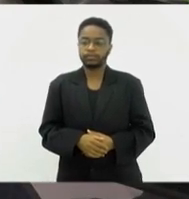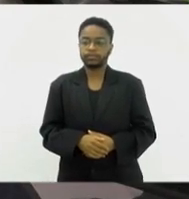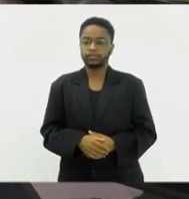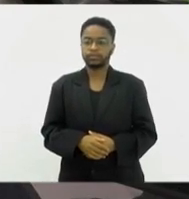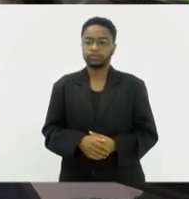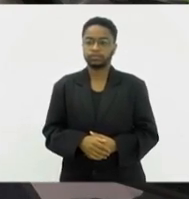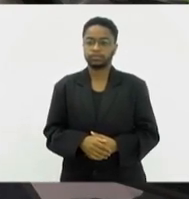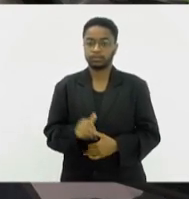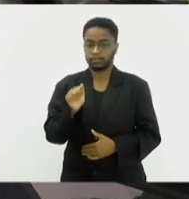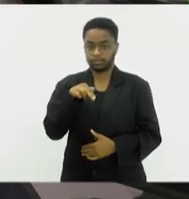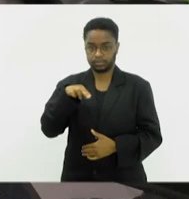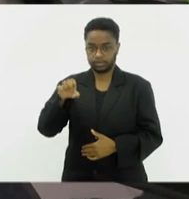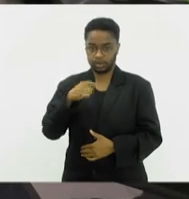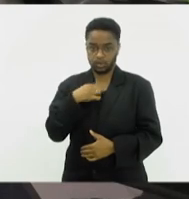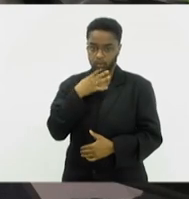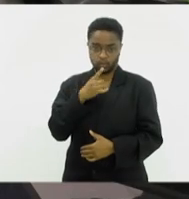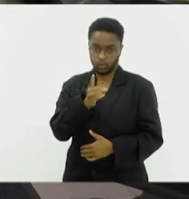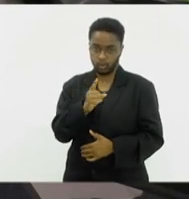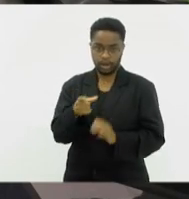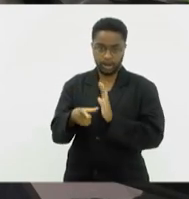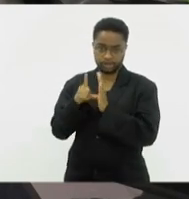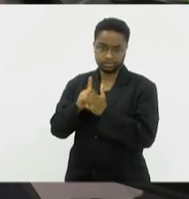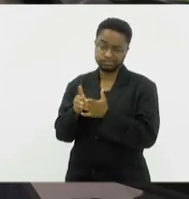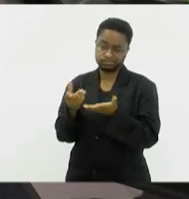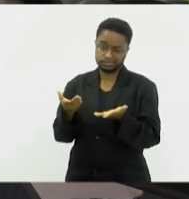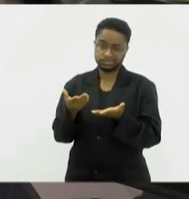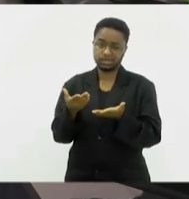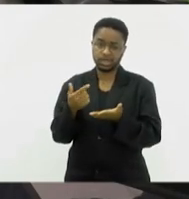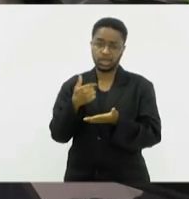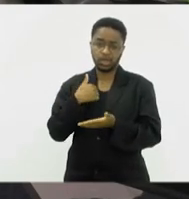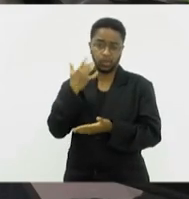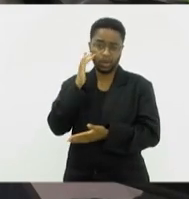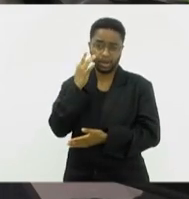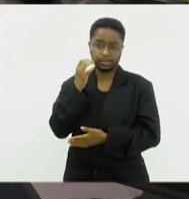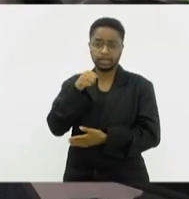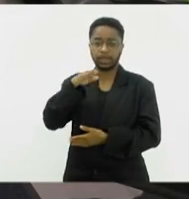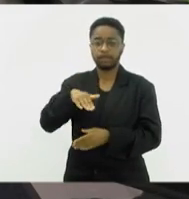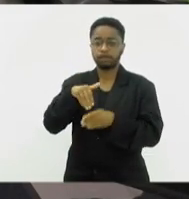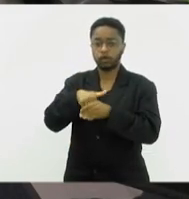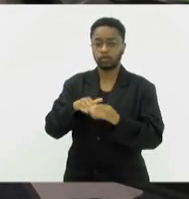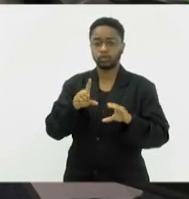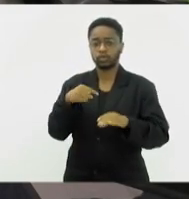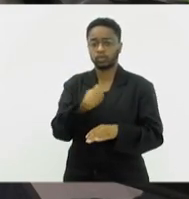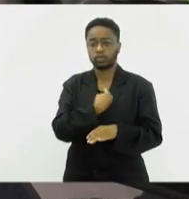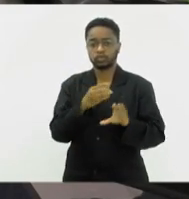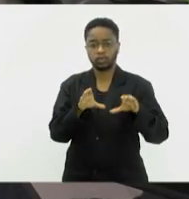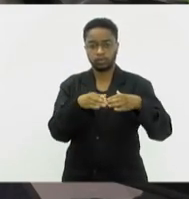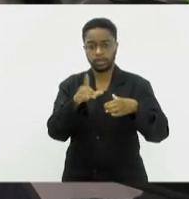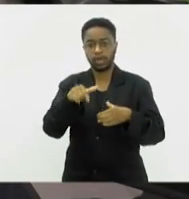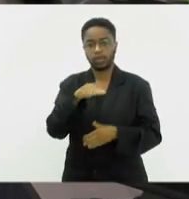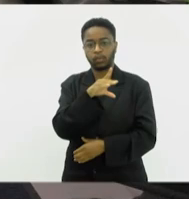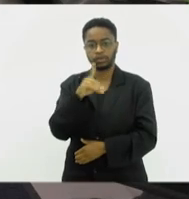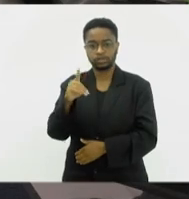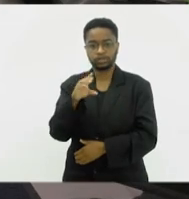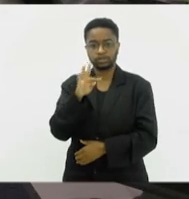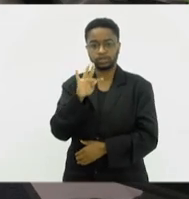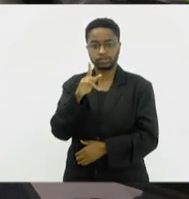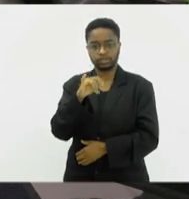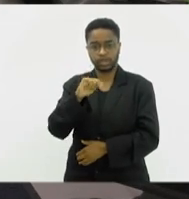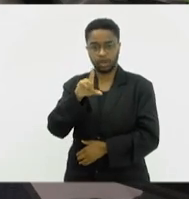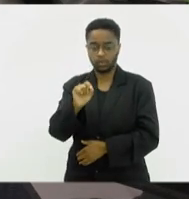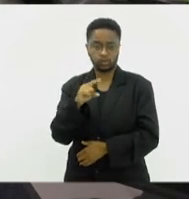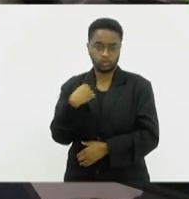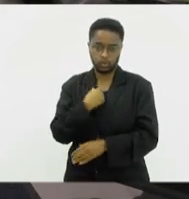A Anne eu não conhecia, aliás, se eu muito me engano que quem vota pela nossa comissão é o nosso coordenador, o Thiago, eu acho que a Anne nem foi um dos